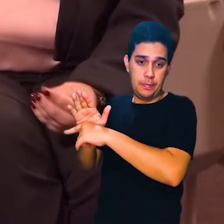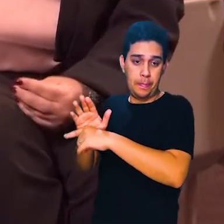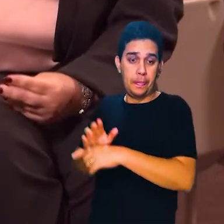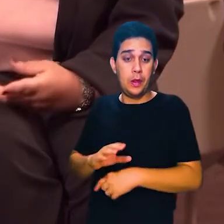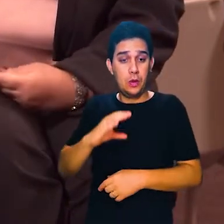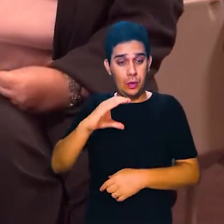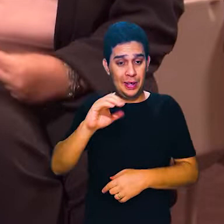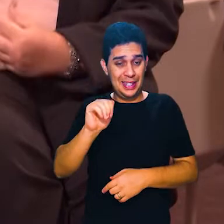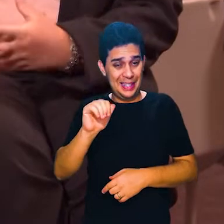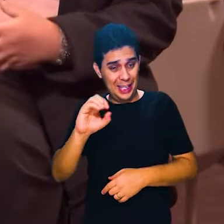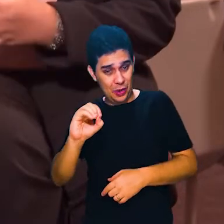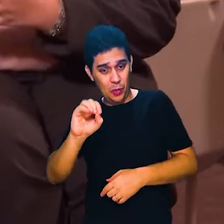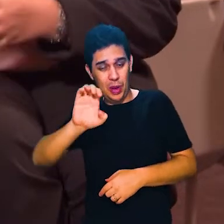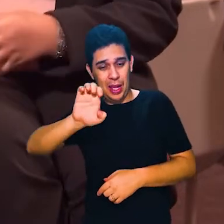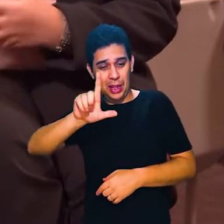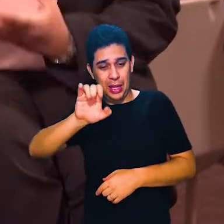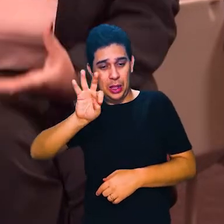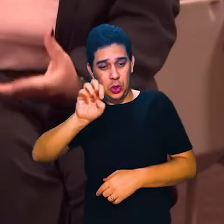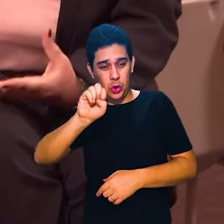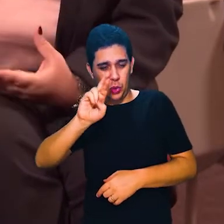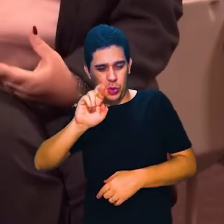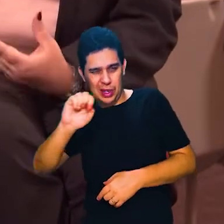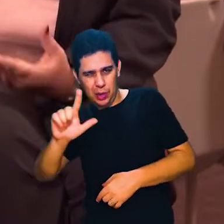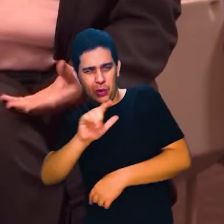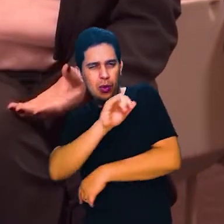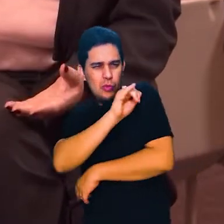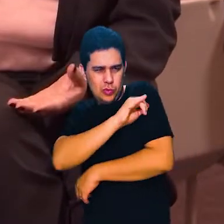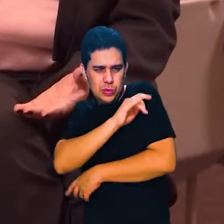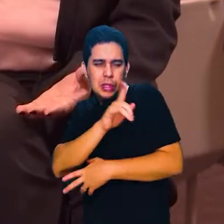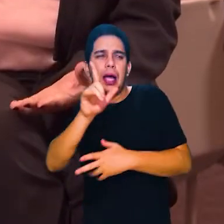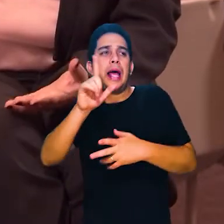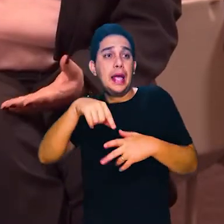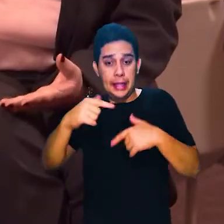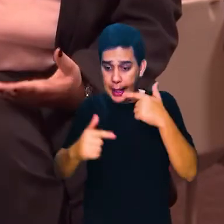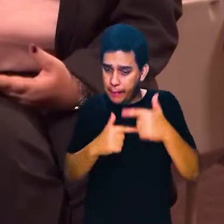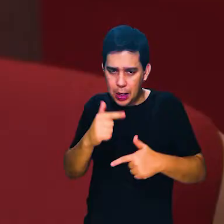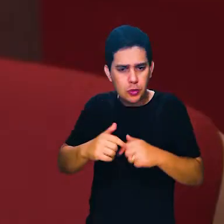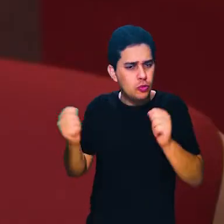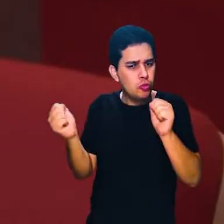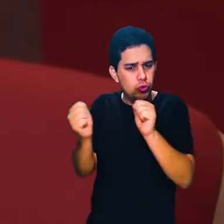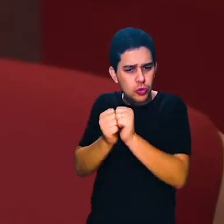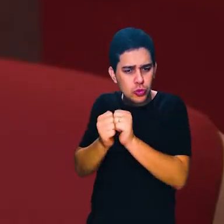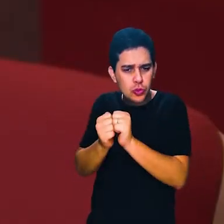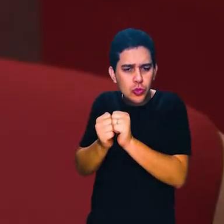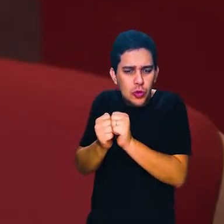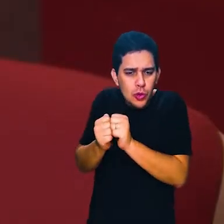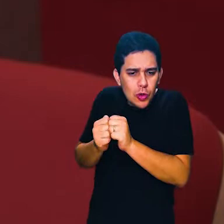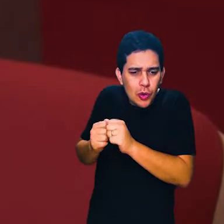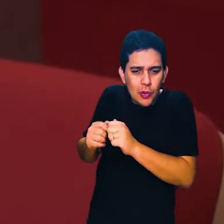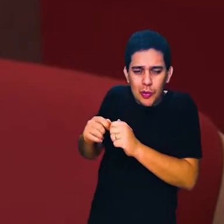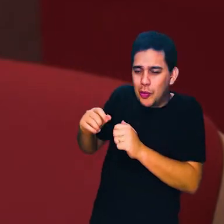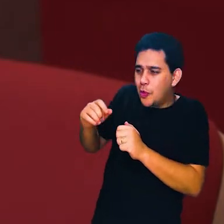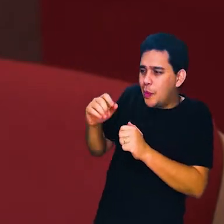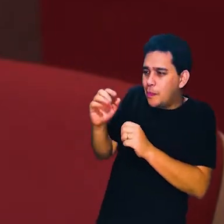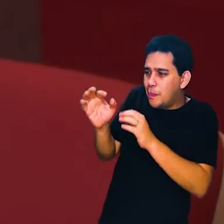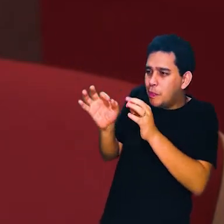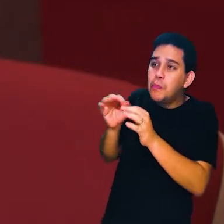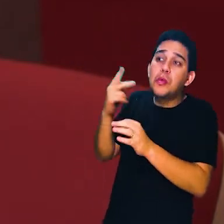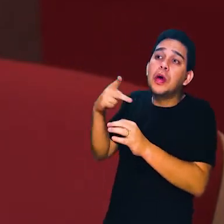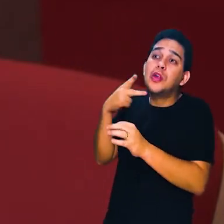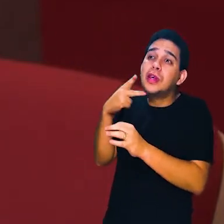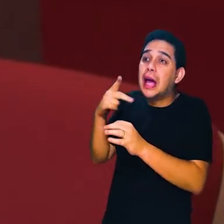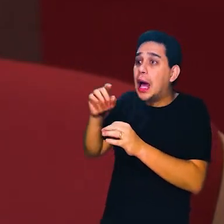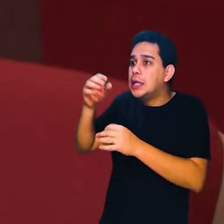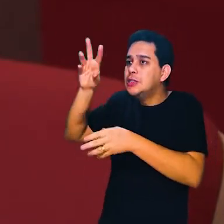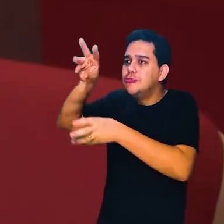constante trabalho unido com a Procuradoria Regional Eleitoral Certo, doutora. E o Ministério Público Eleitoral? O